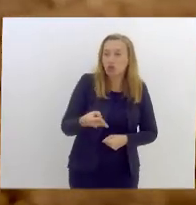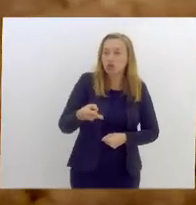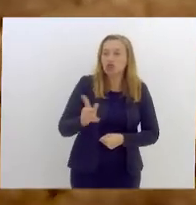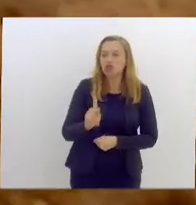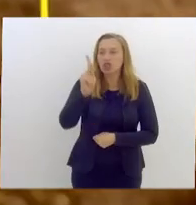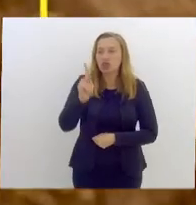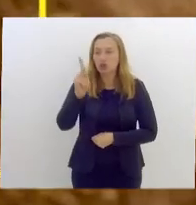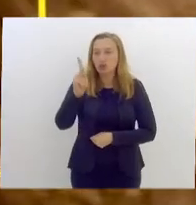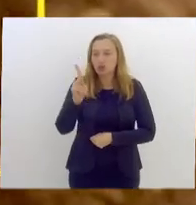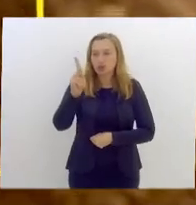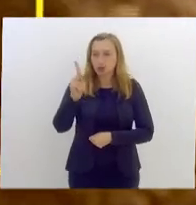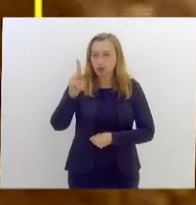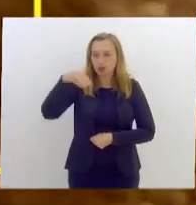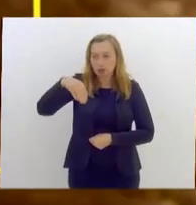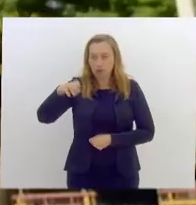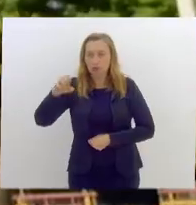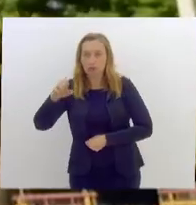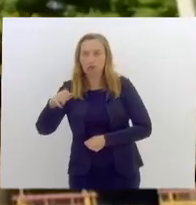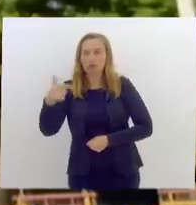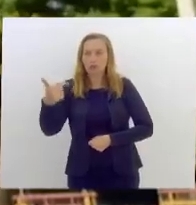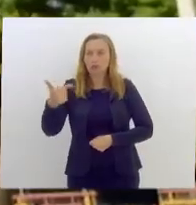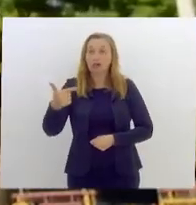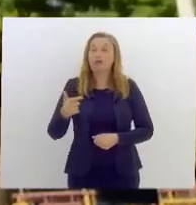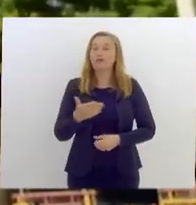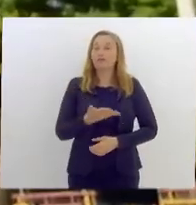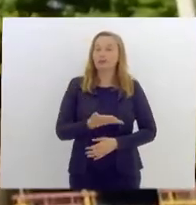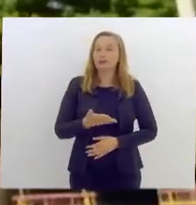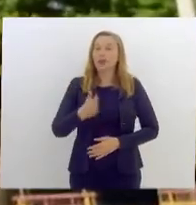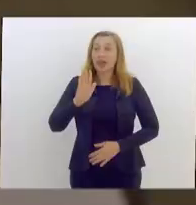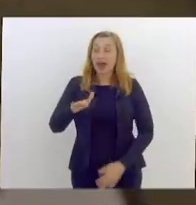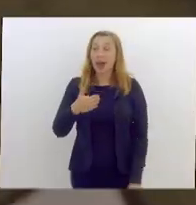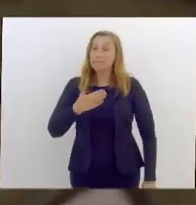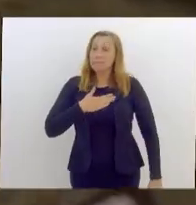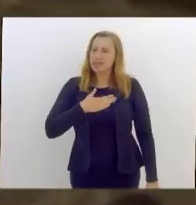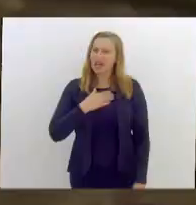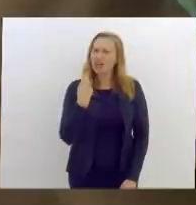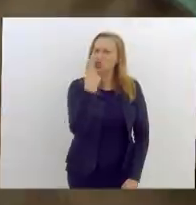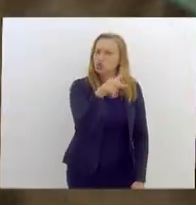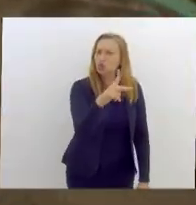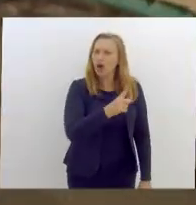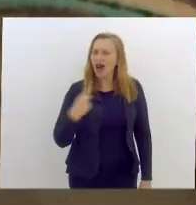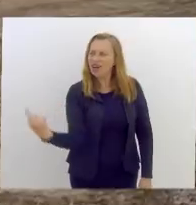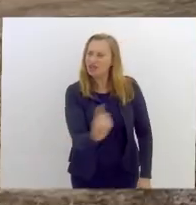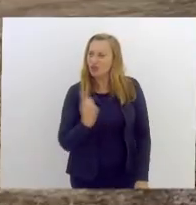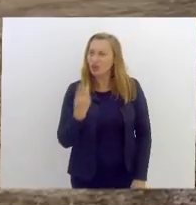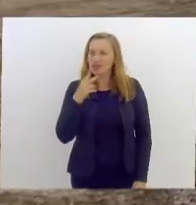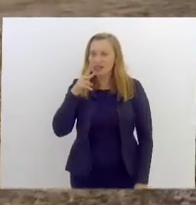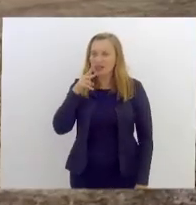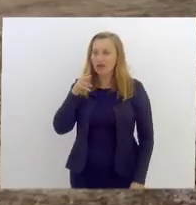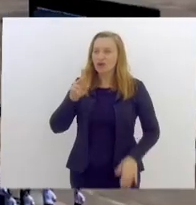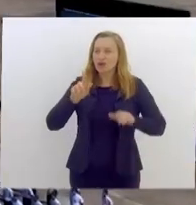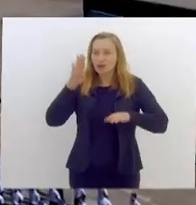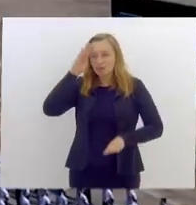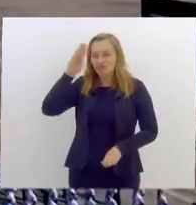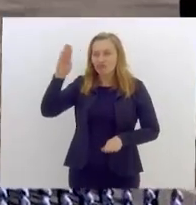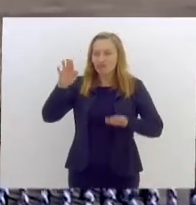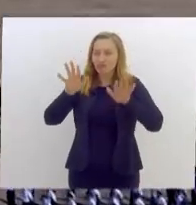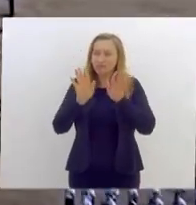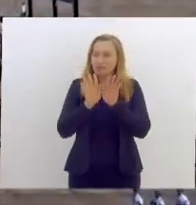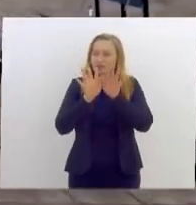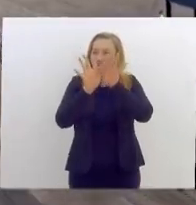quilômetros quadrados. Essa é a minha, a sua, a nossa Força Aérea